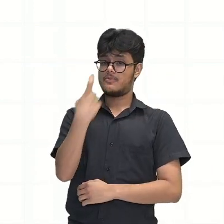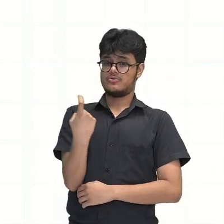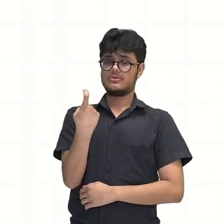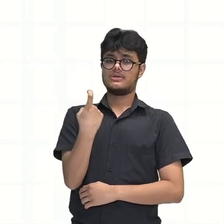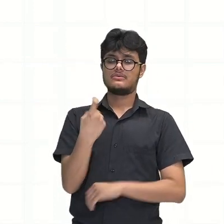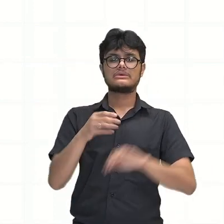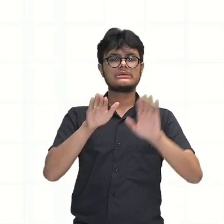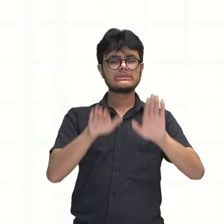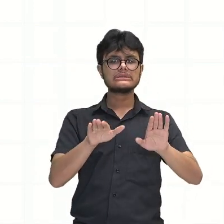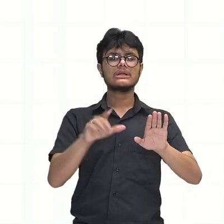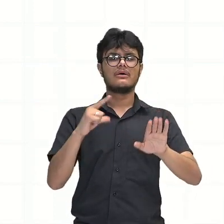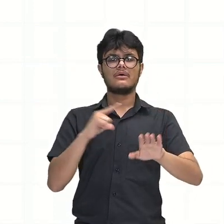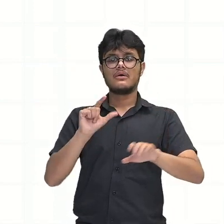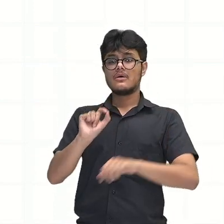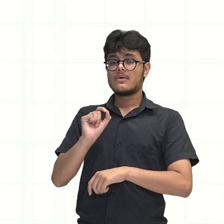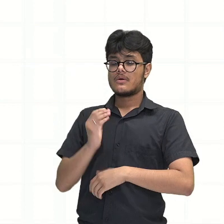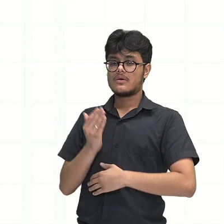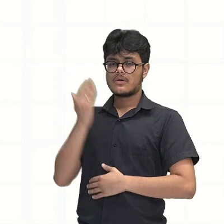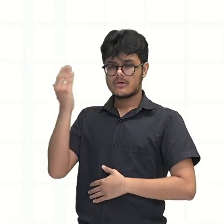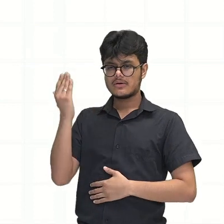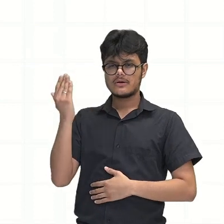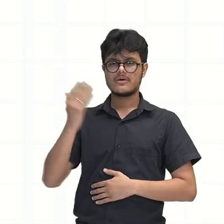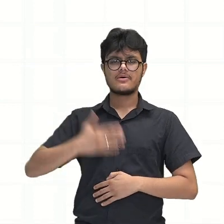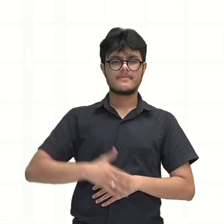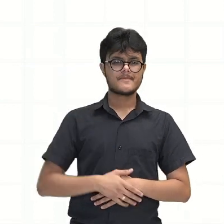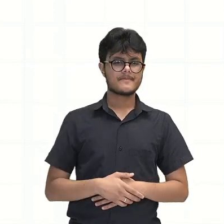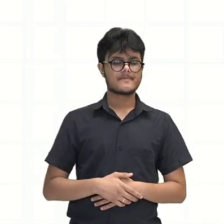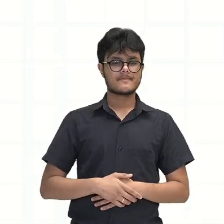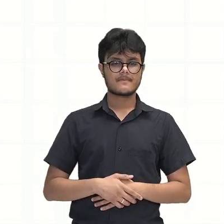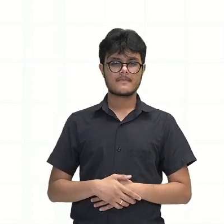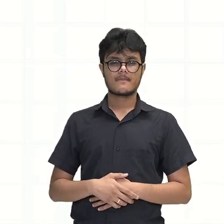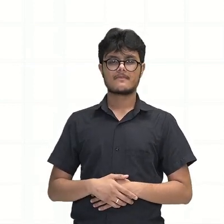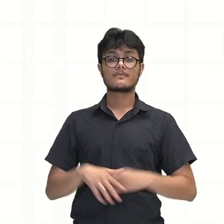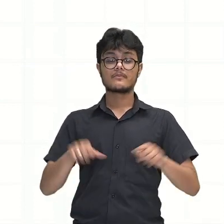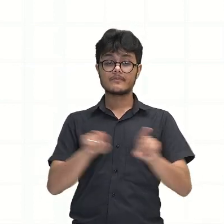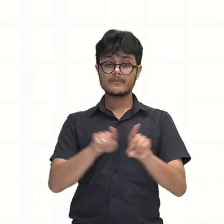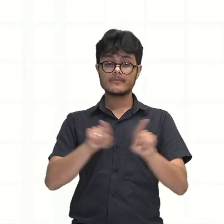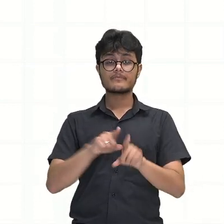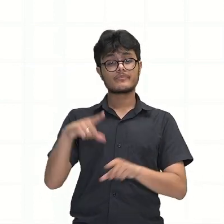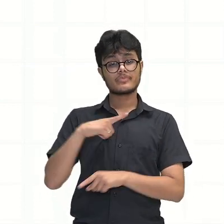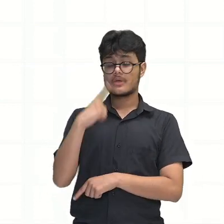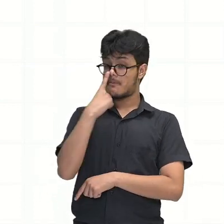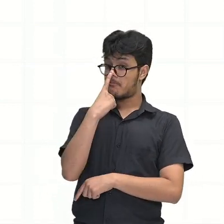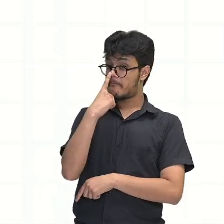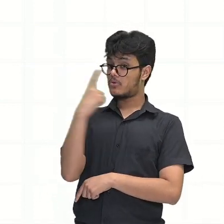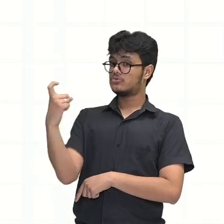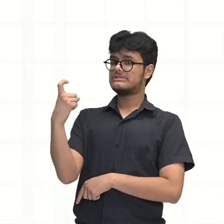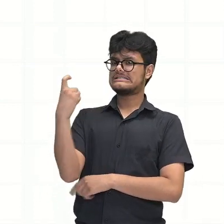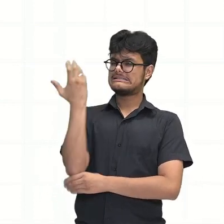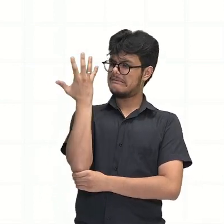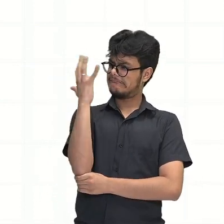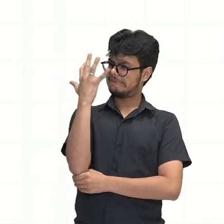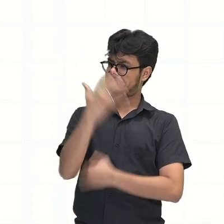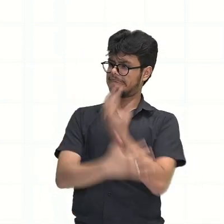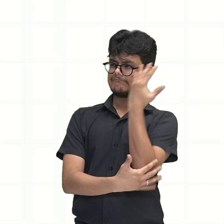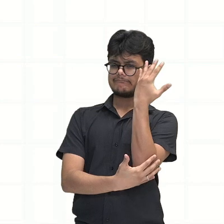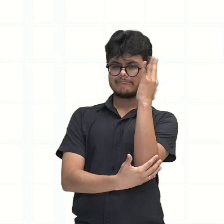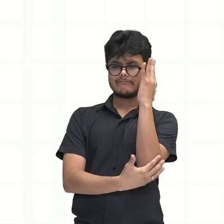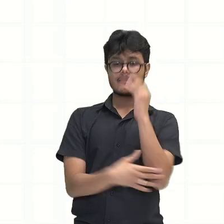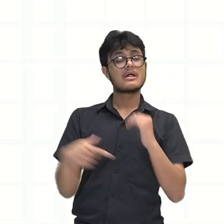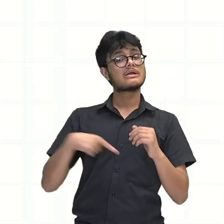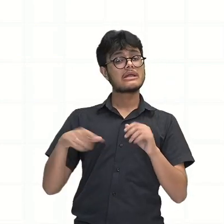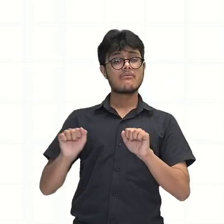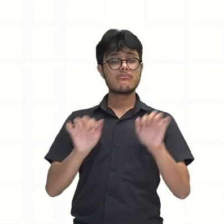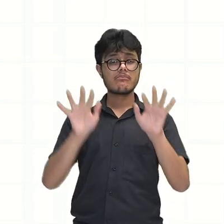como consequência da combustão, nós temos aí a poluição do meio ambiente, né? Nós temos esses